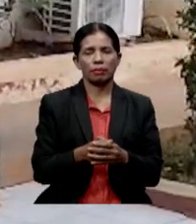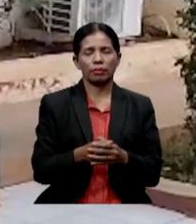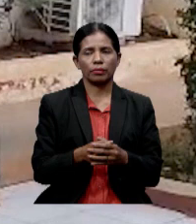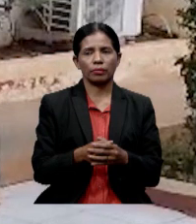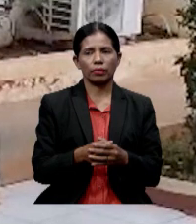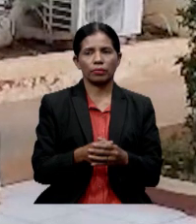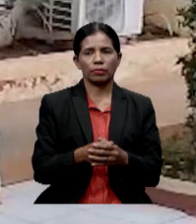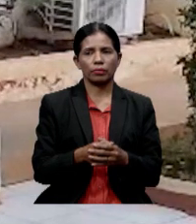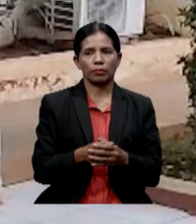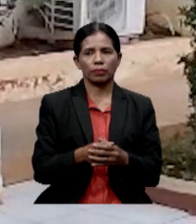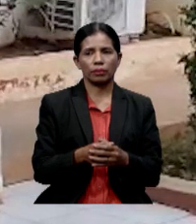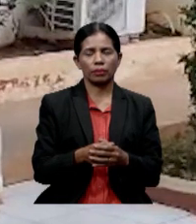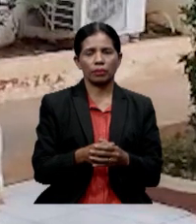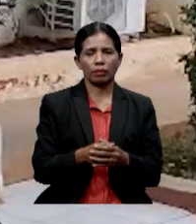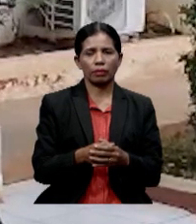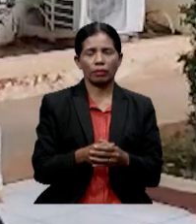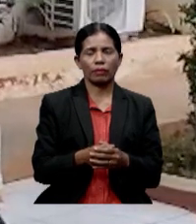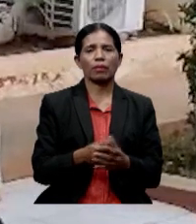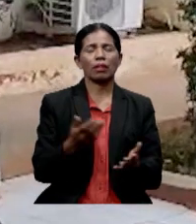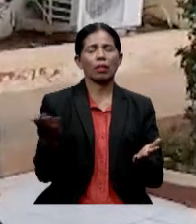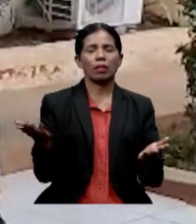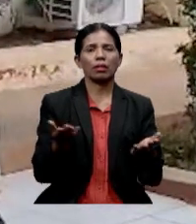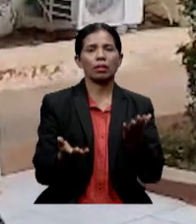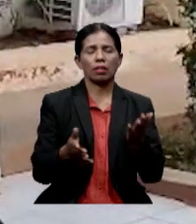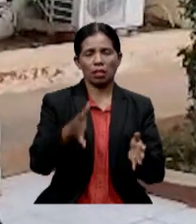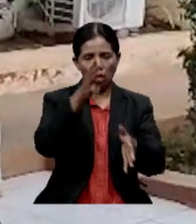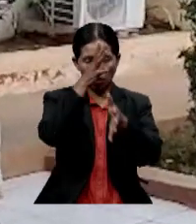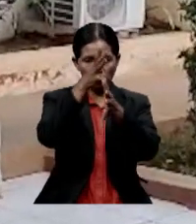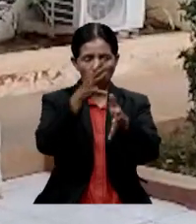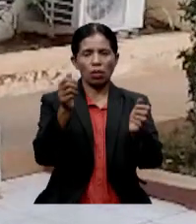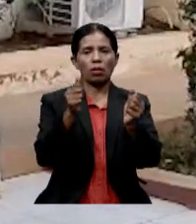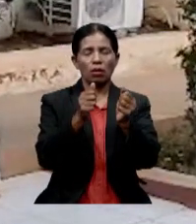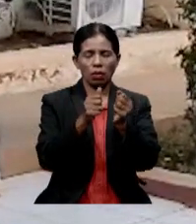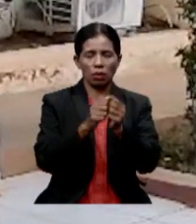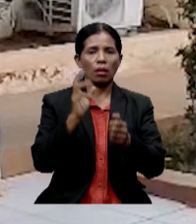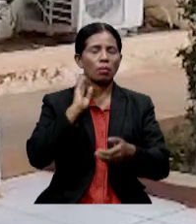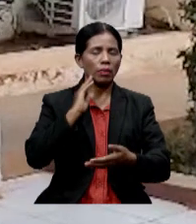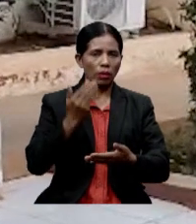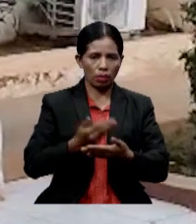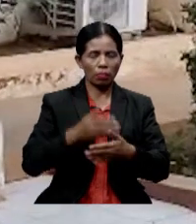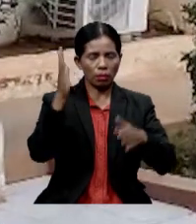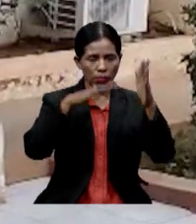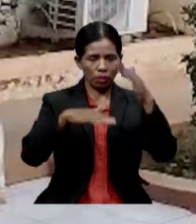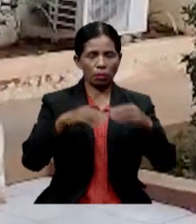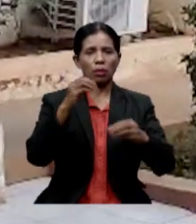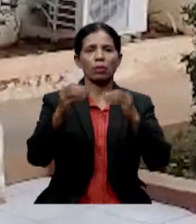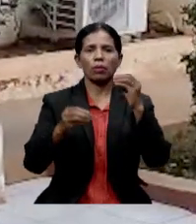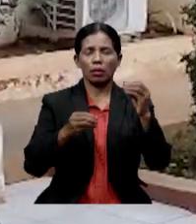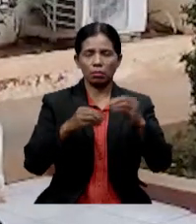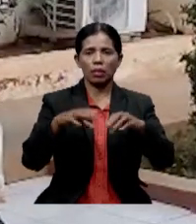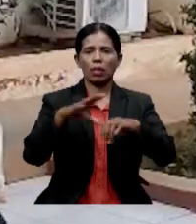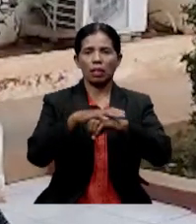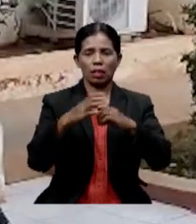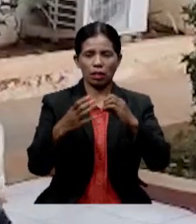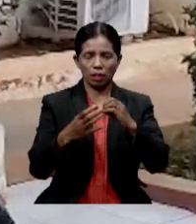vis entre avo ho B1 maka problema con a barrai con inia medida 3